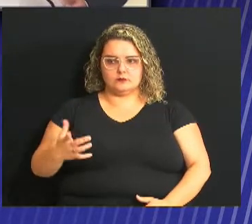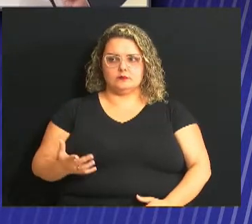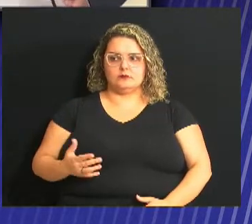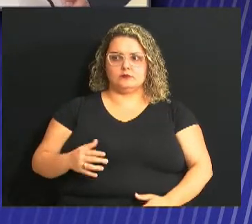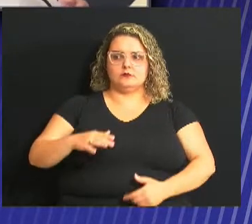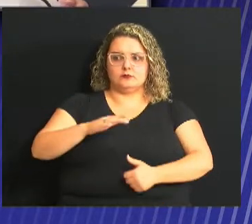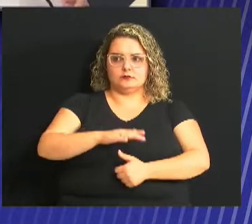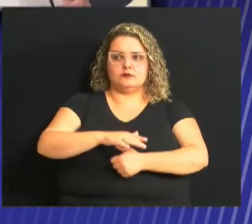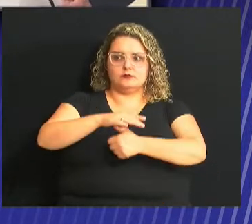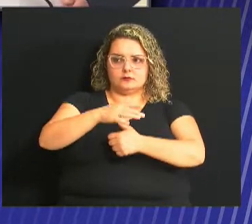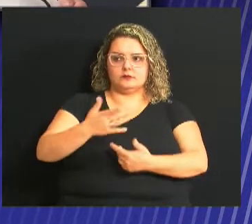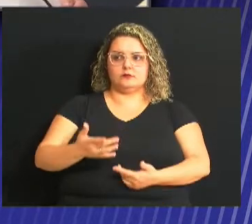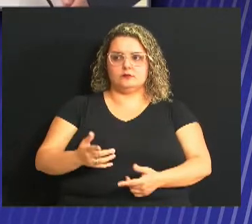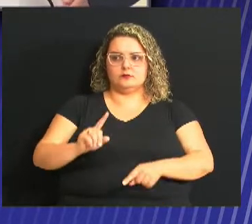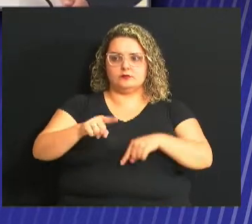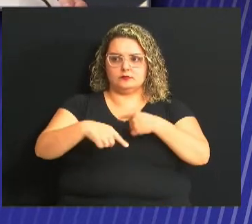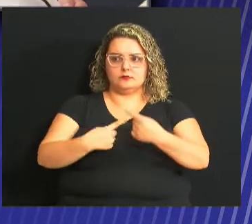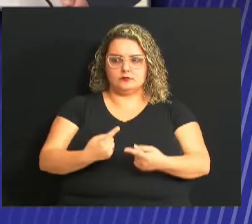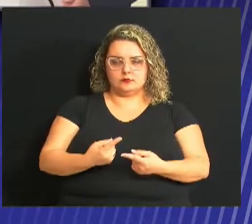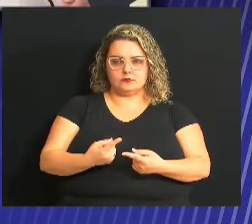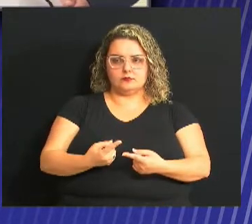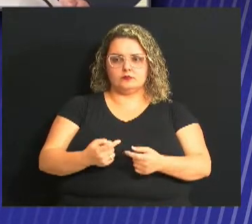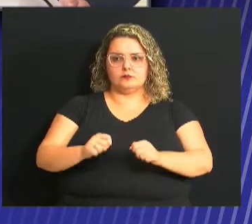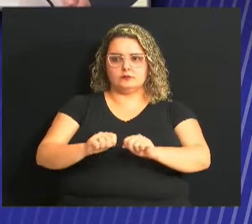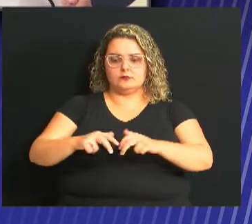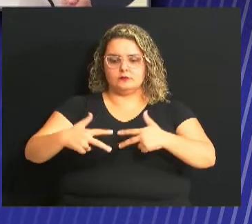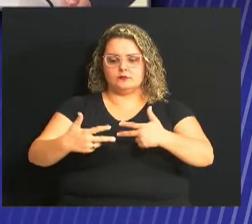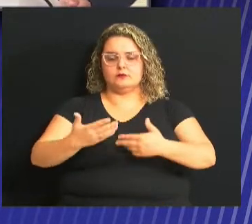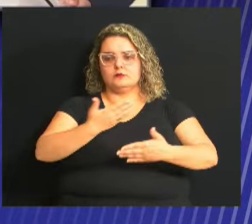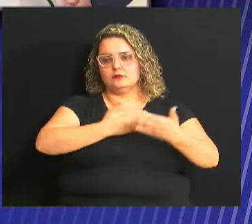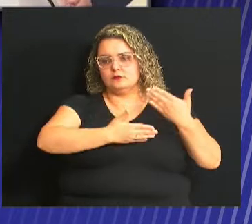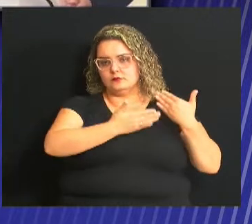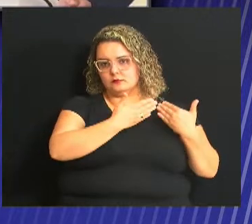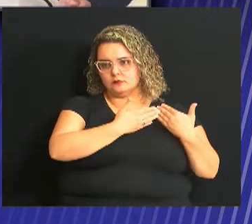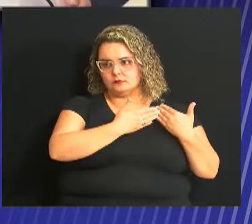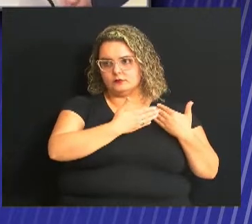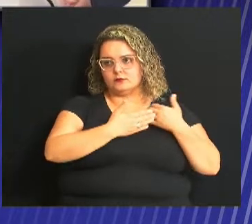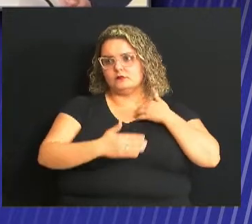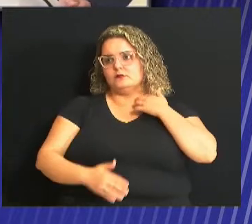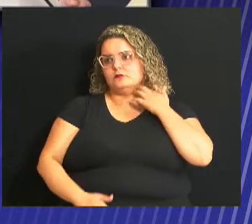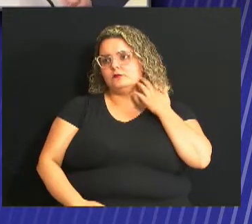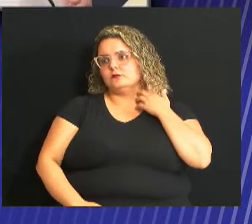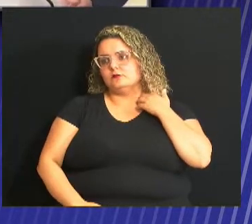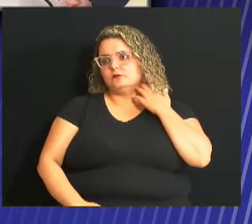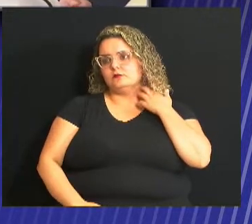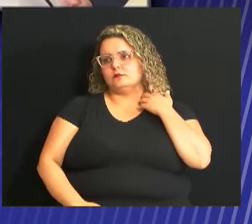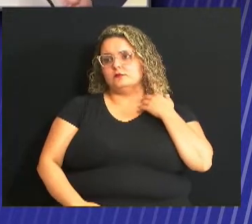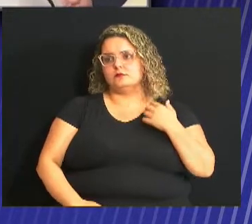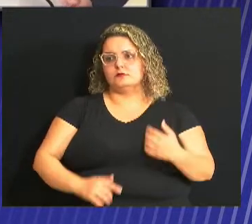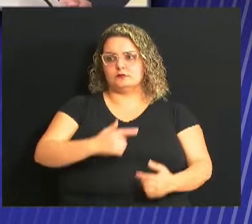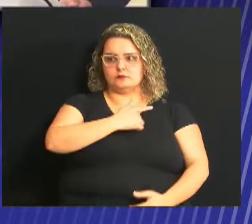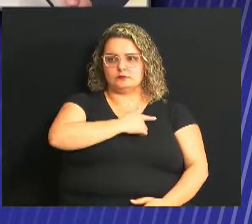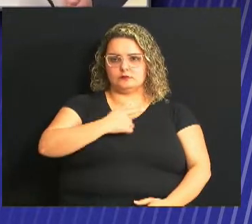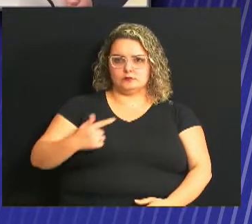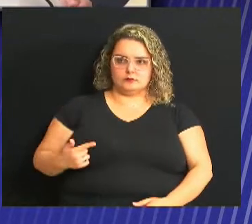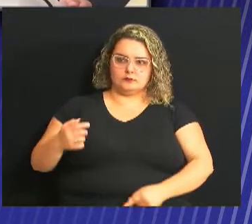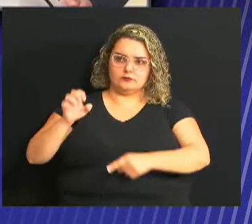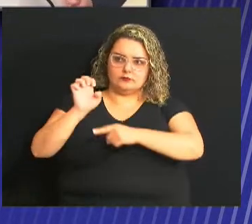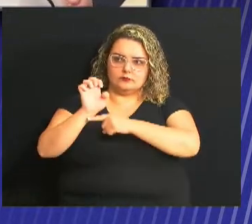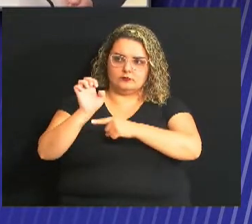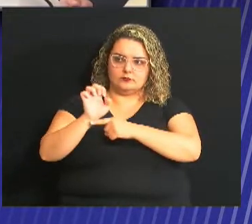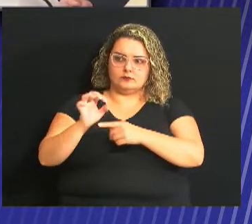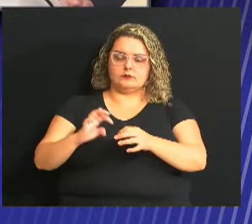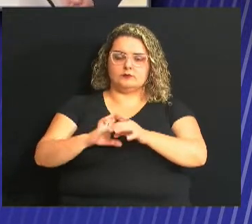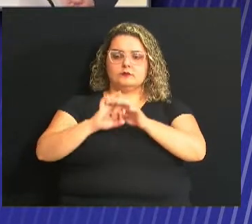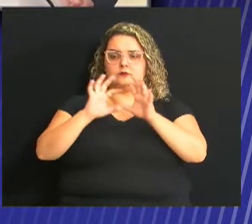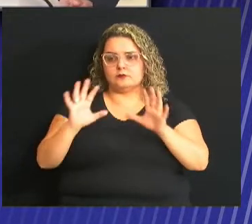reitoria, foi uma assembleia anterior, quando o então governador do estado